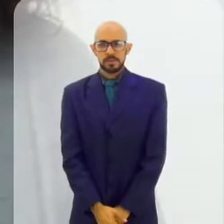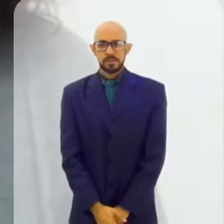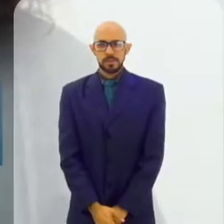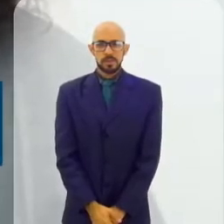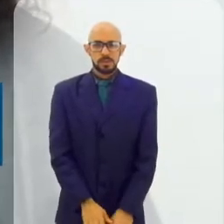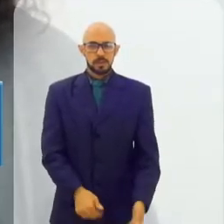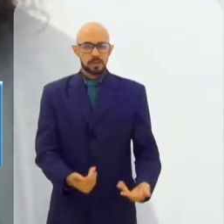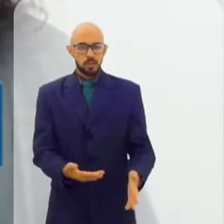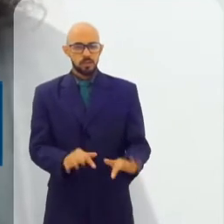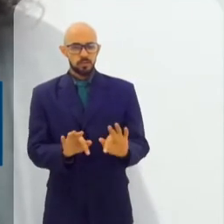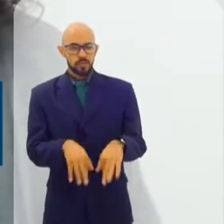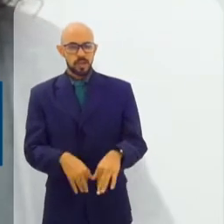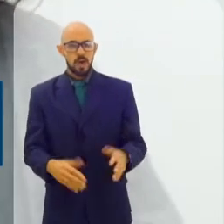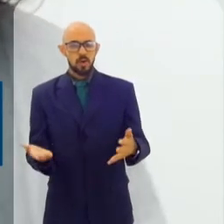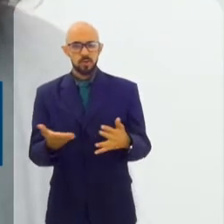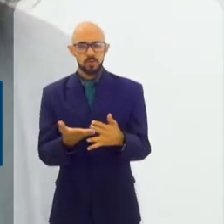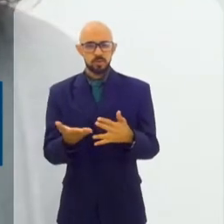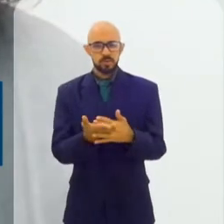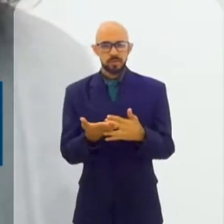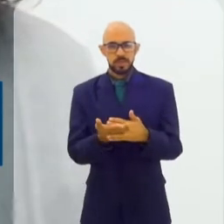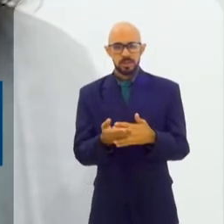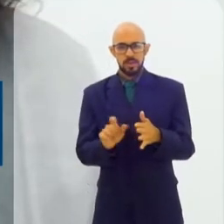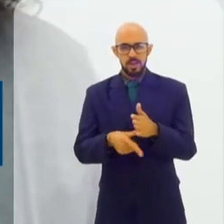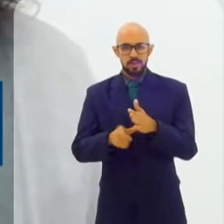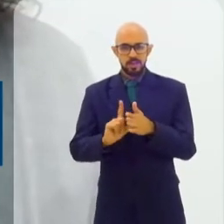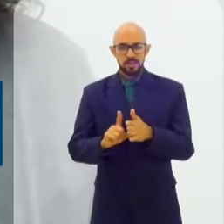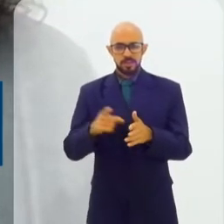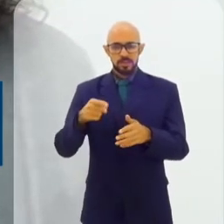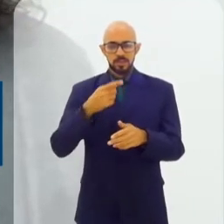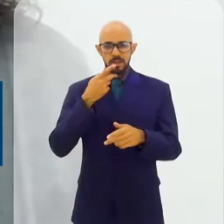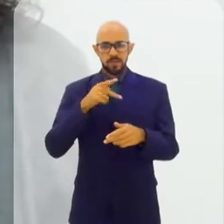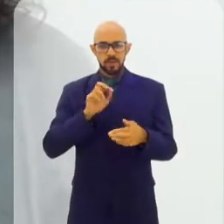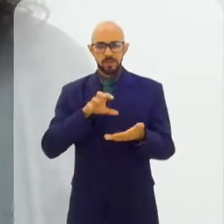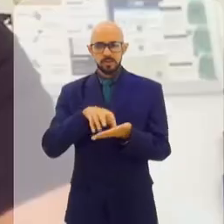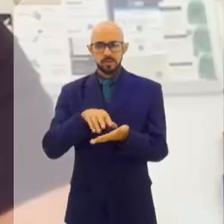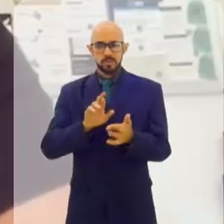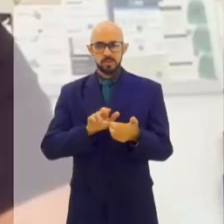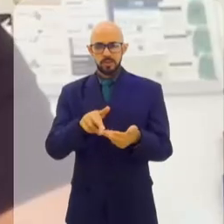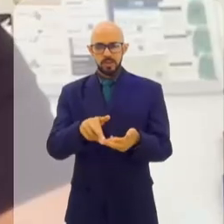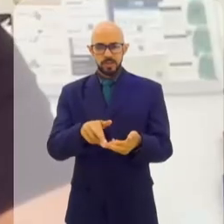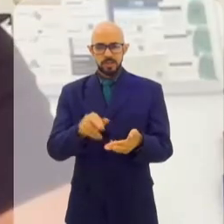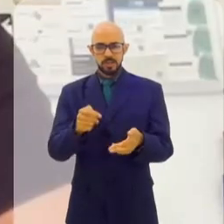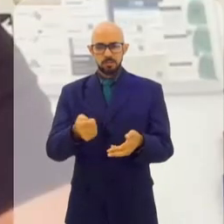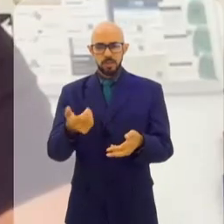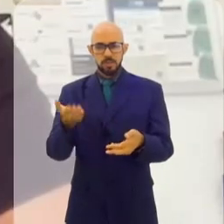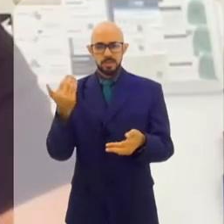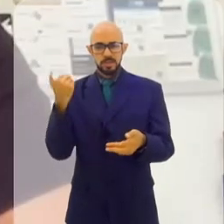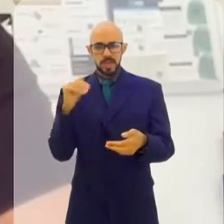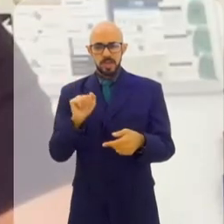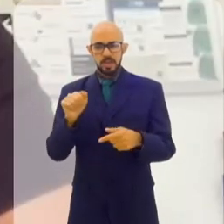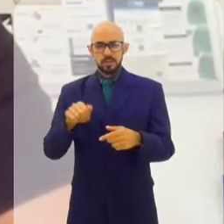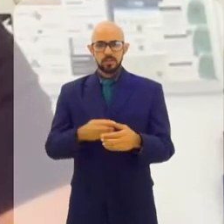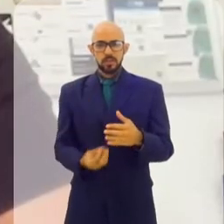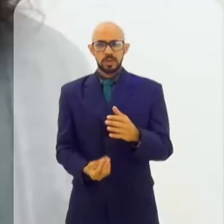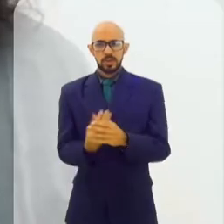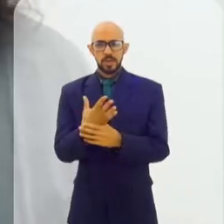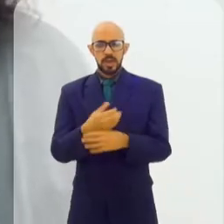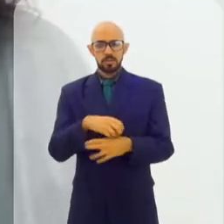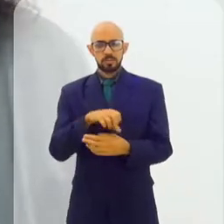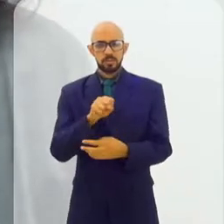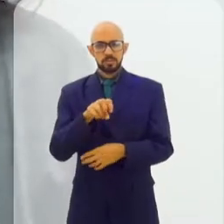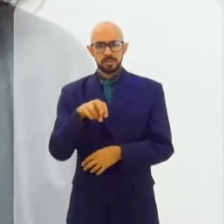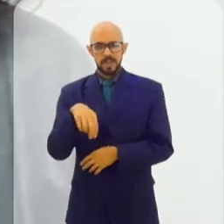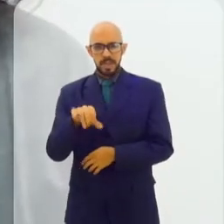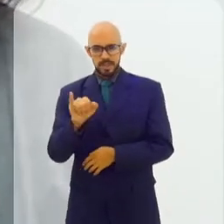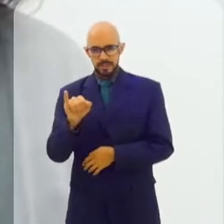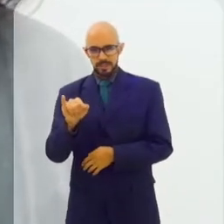no finalzinho do bloco anterior, estava falando do Centro de Referência em Audiovisual, né, que foi recentemente inaugurado pela Firjan, SESI e